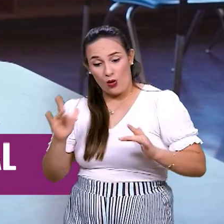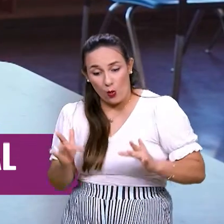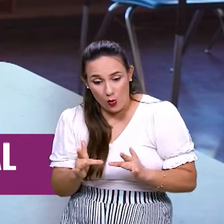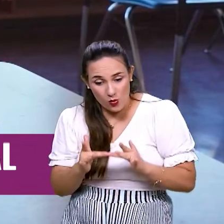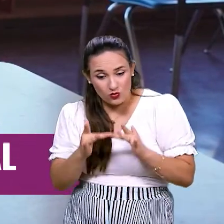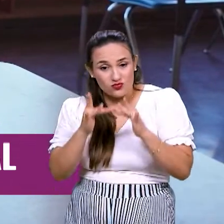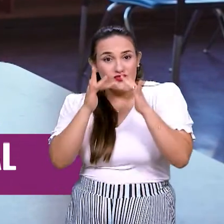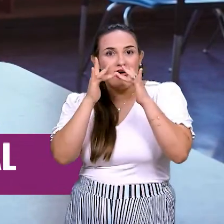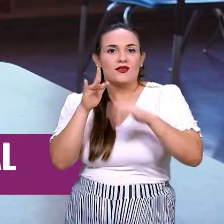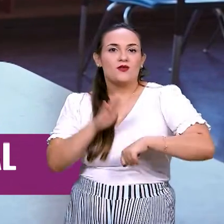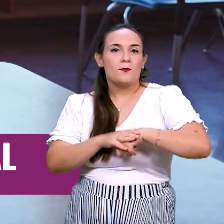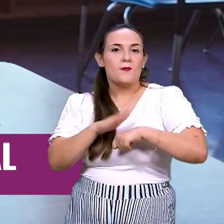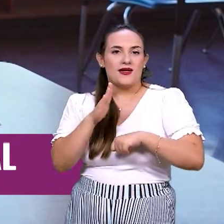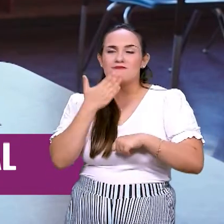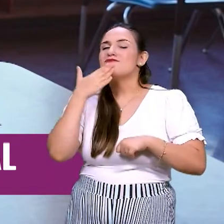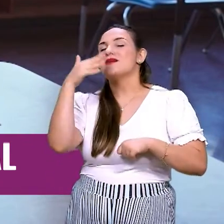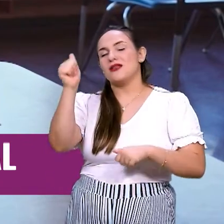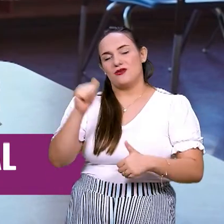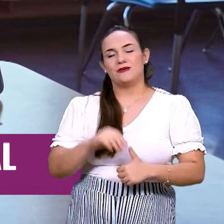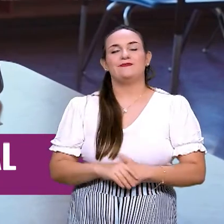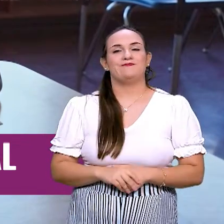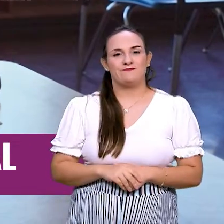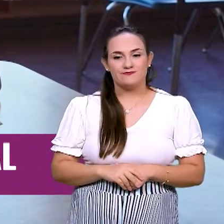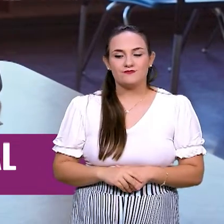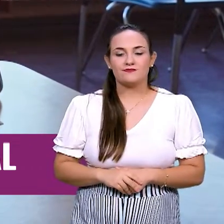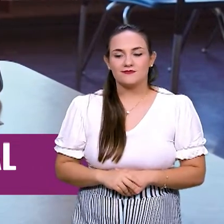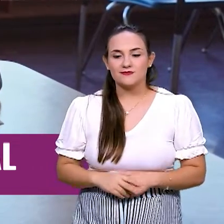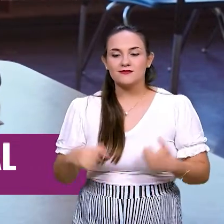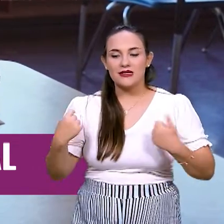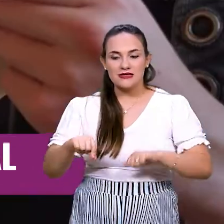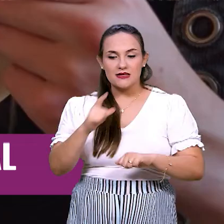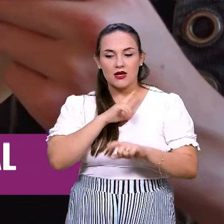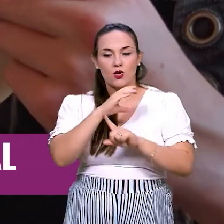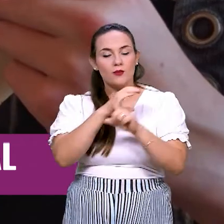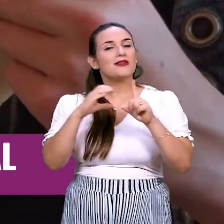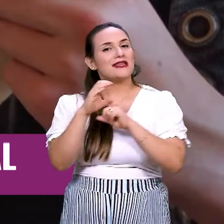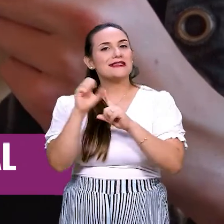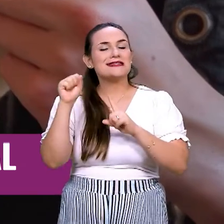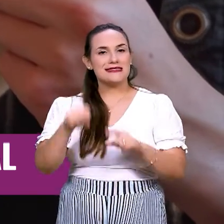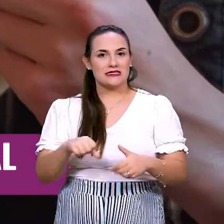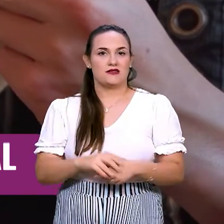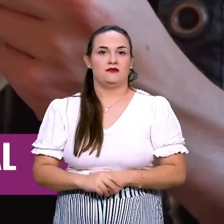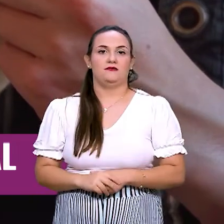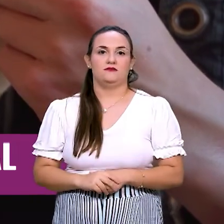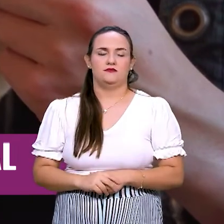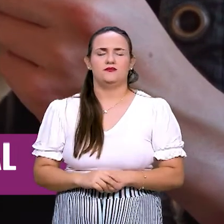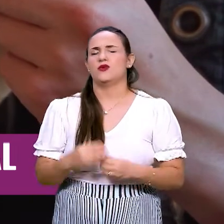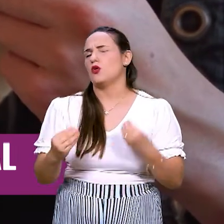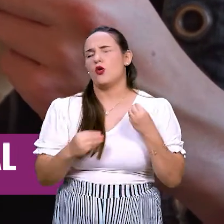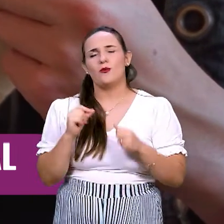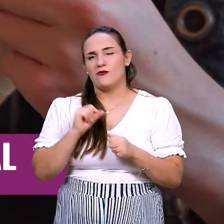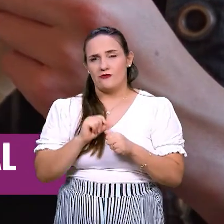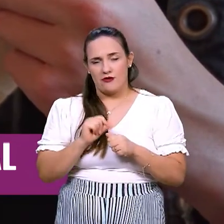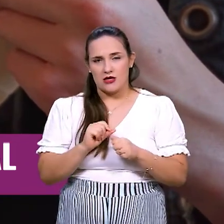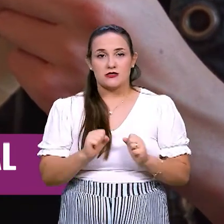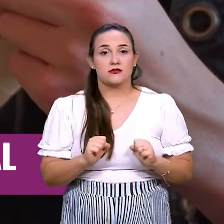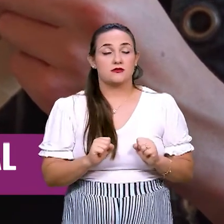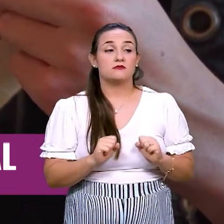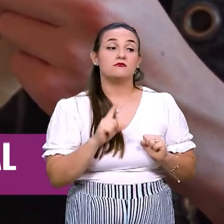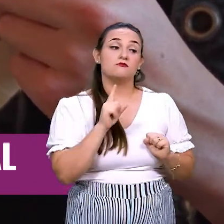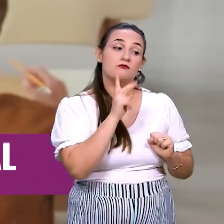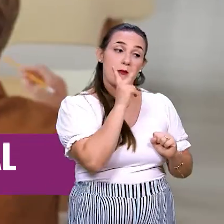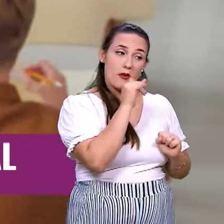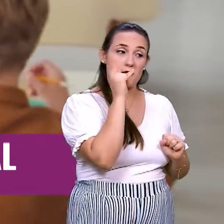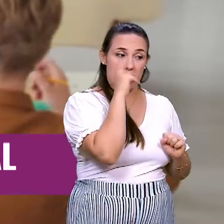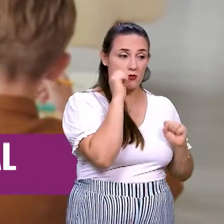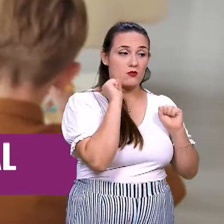está, melhor é. Então, é importante a gente criar essa comunidade. E isso pode ser feito pelos